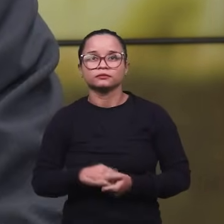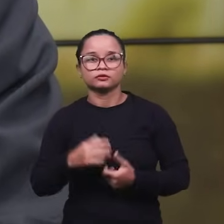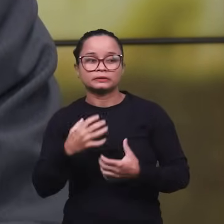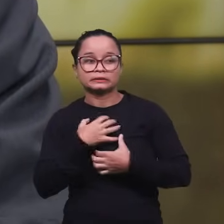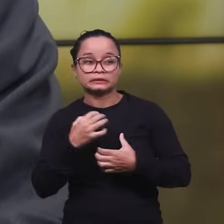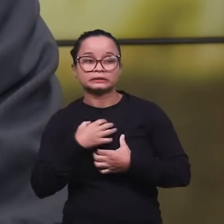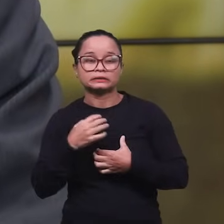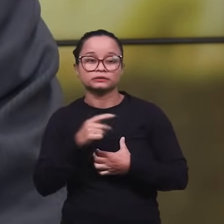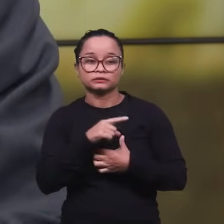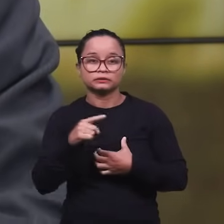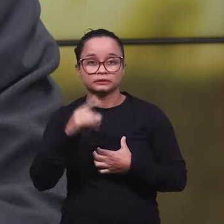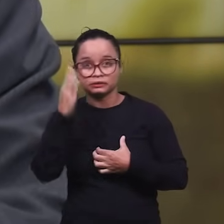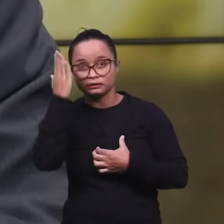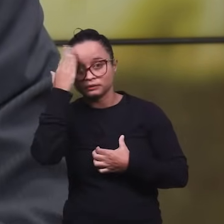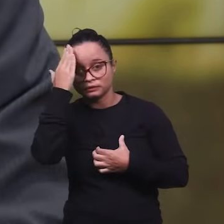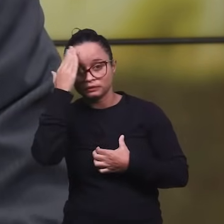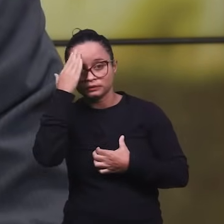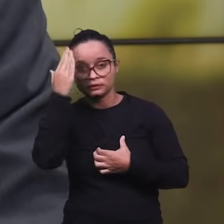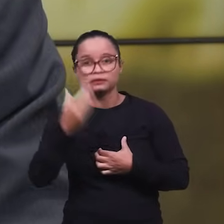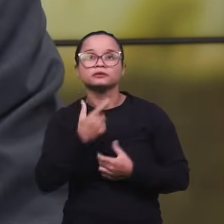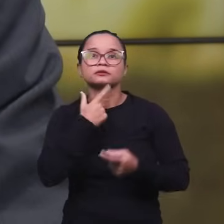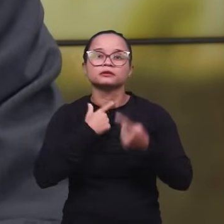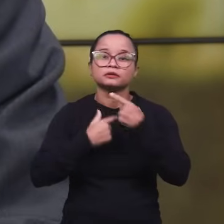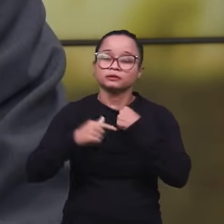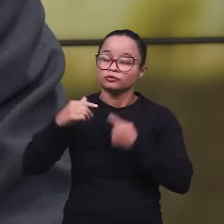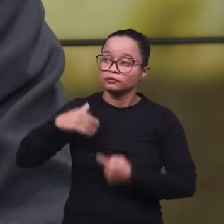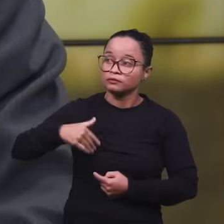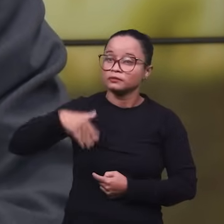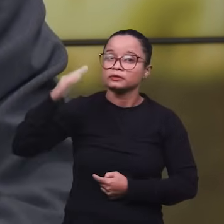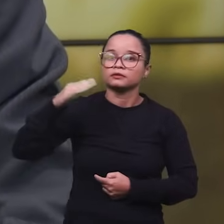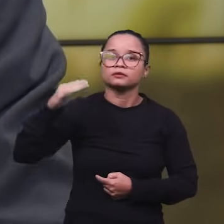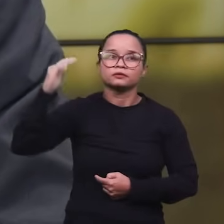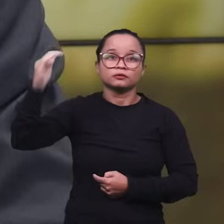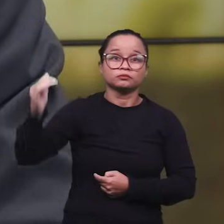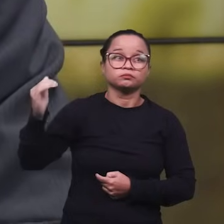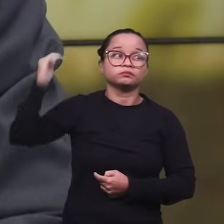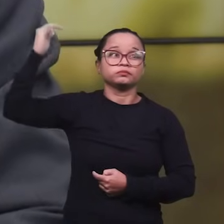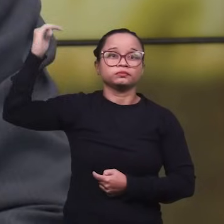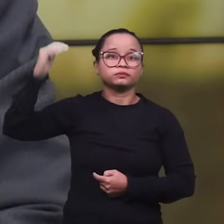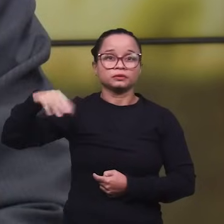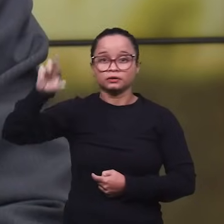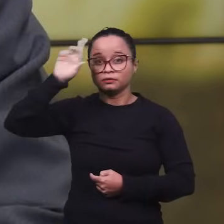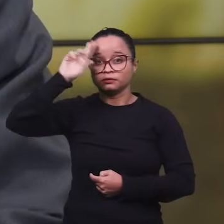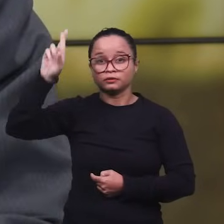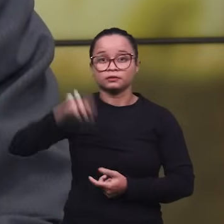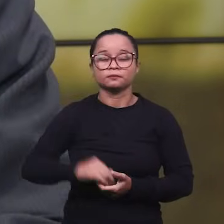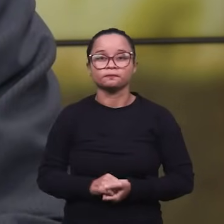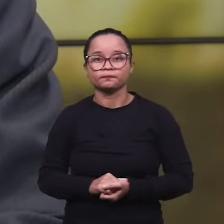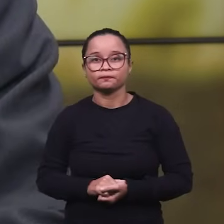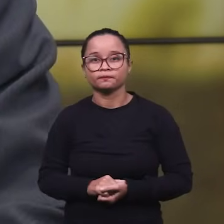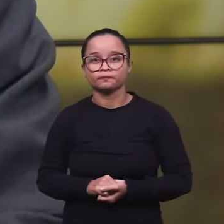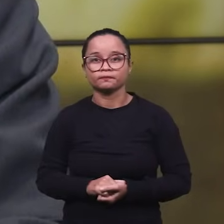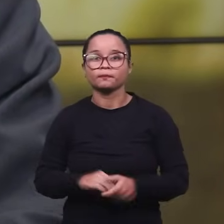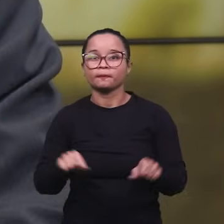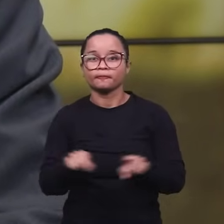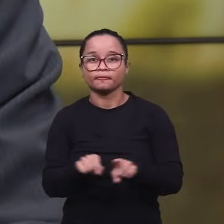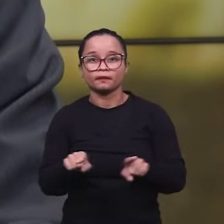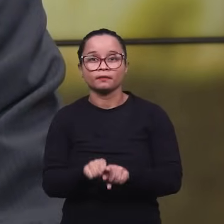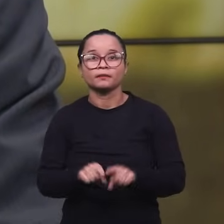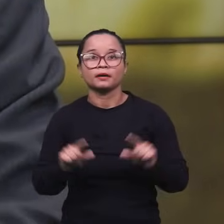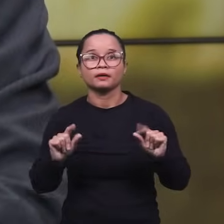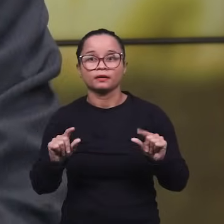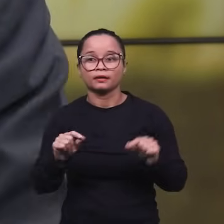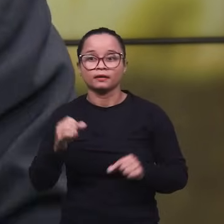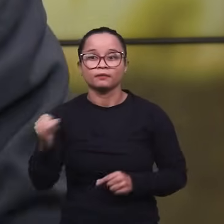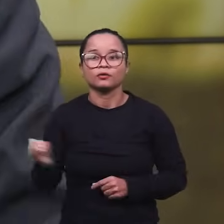sentido deles entenderem que há uma vontade maior, há um soberano que é o Senhor, e aí, por conta